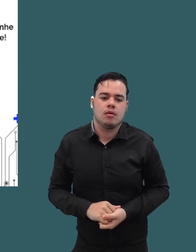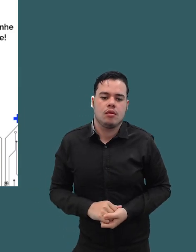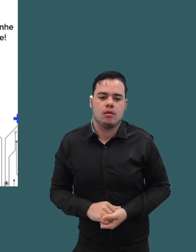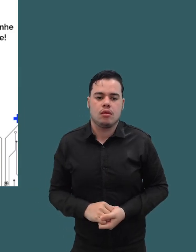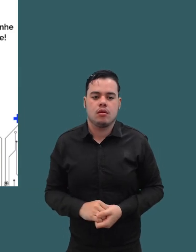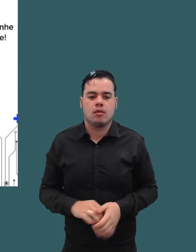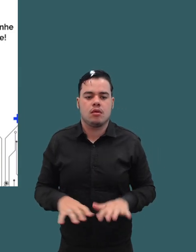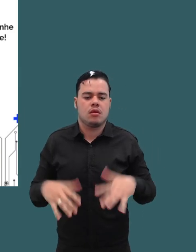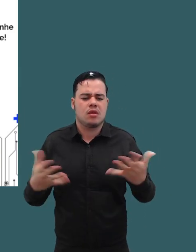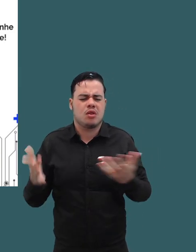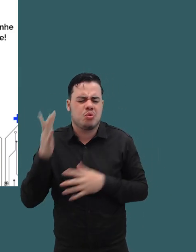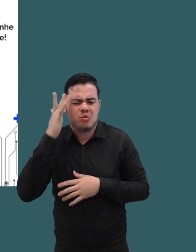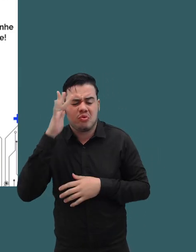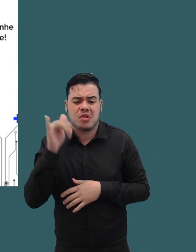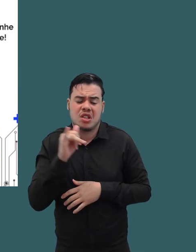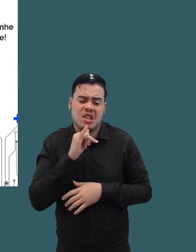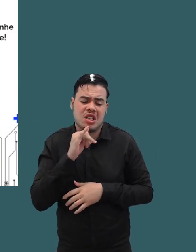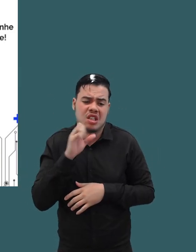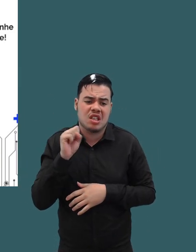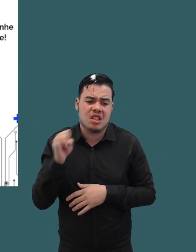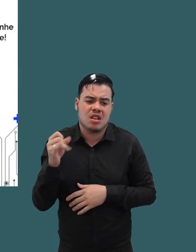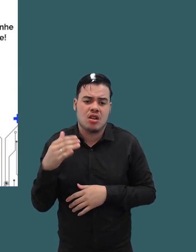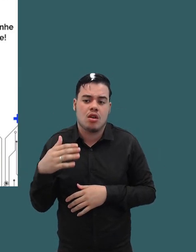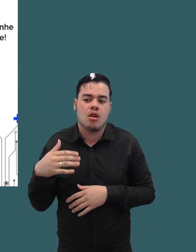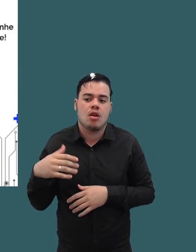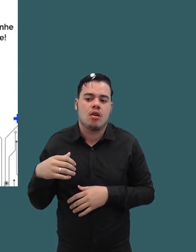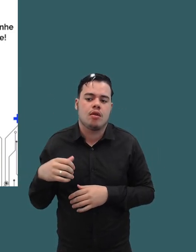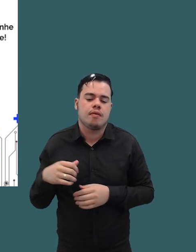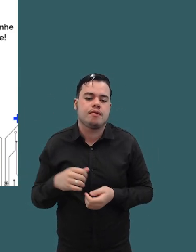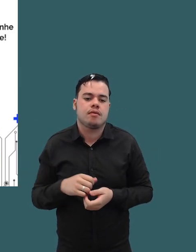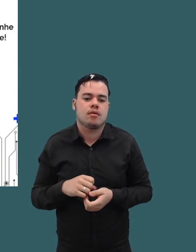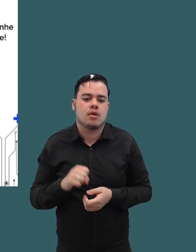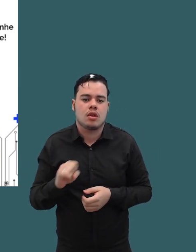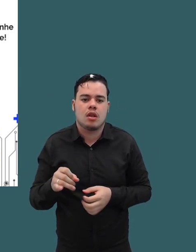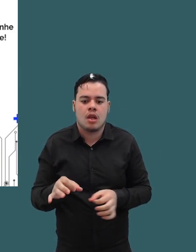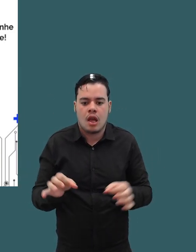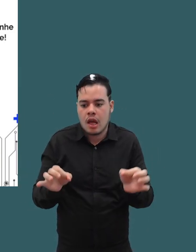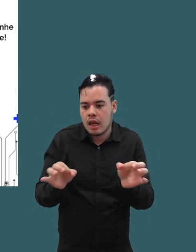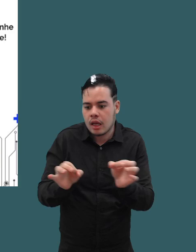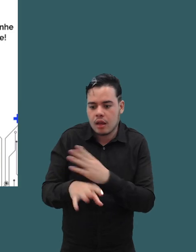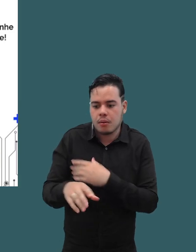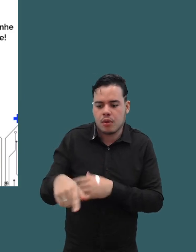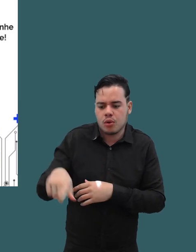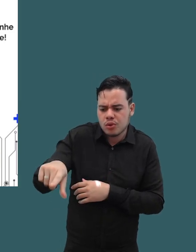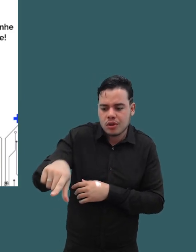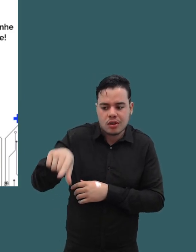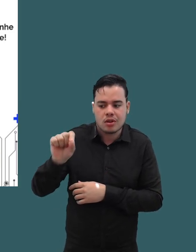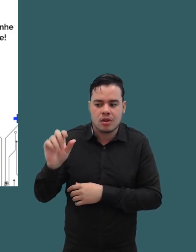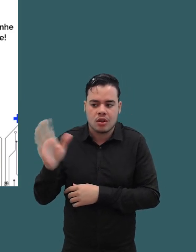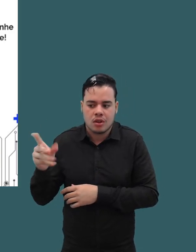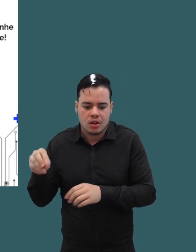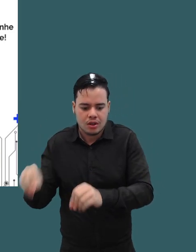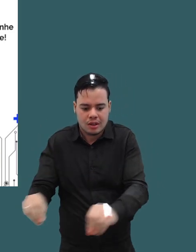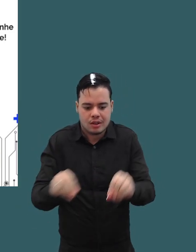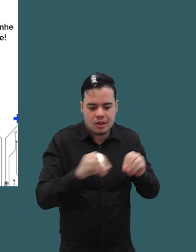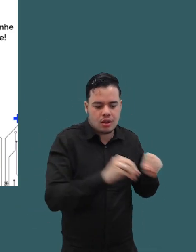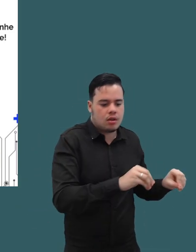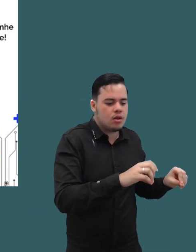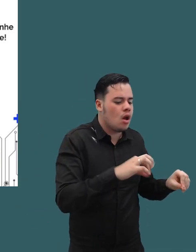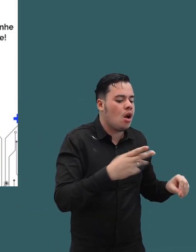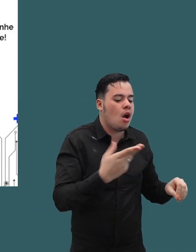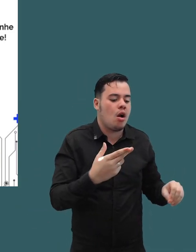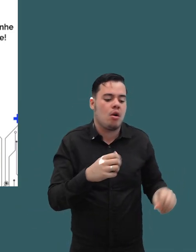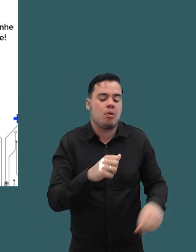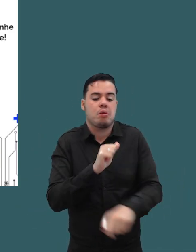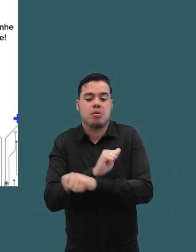Então, eu não sei ainda se eu vou levar eles agora na semana, tipo assim, acabaram de ser selecionados e a gente já leva eles, ou se eu espero um